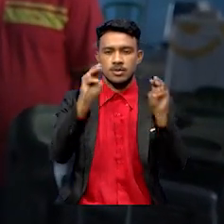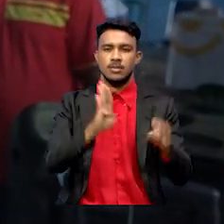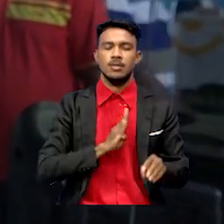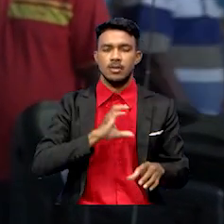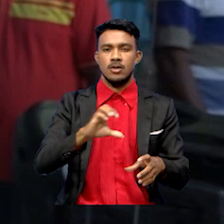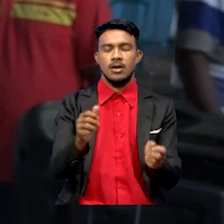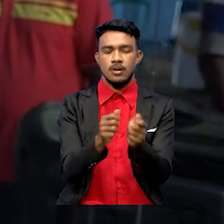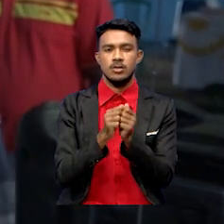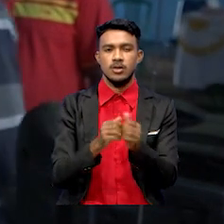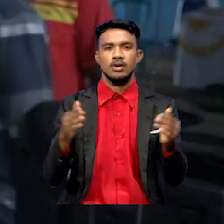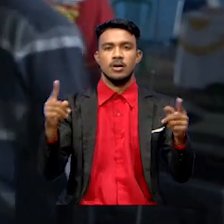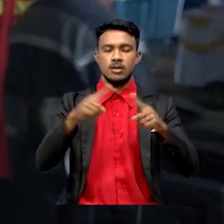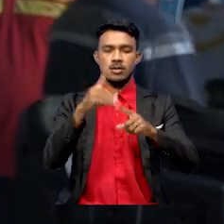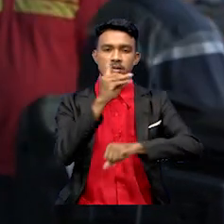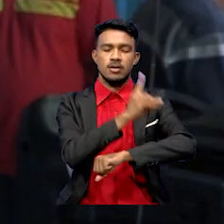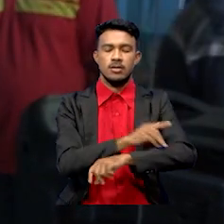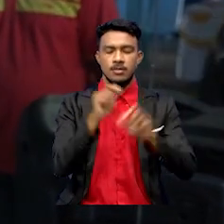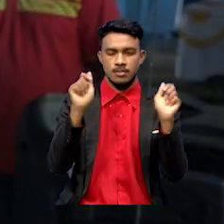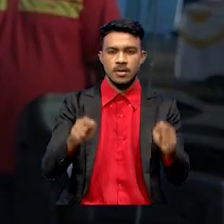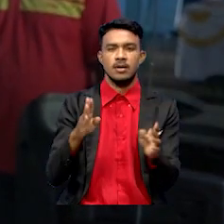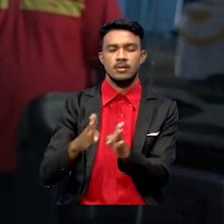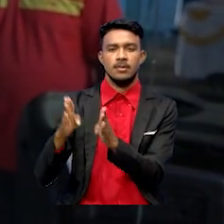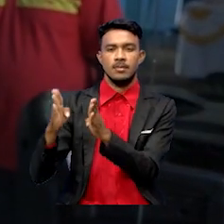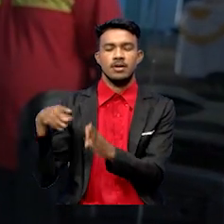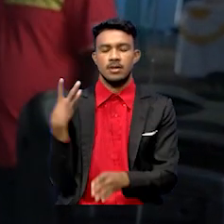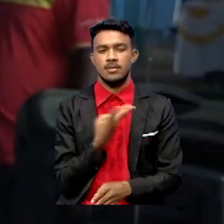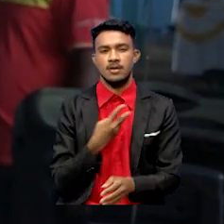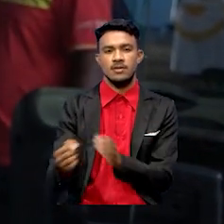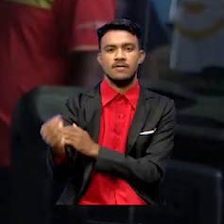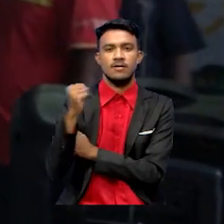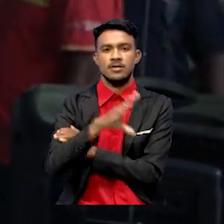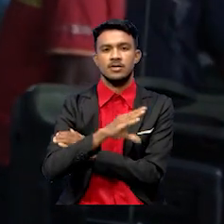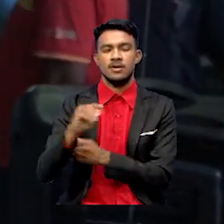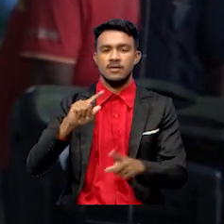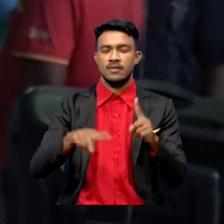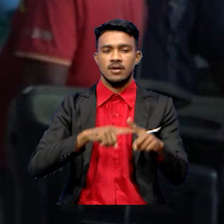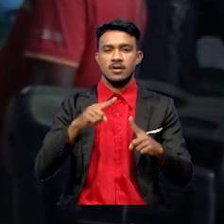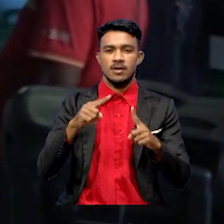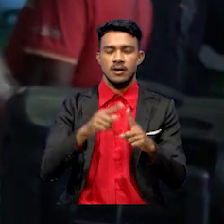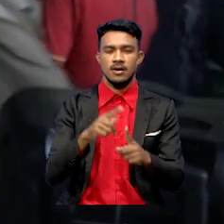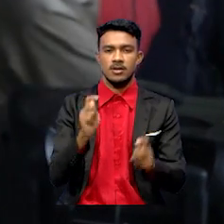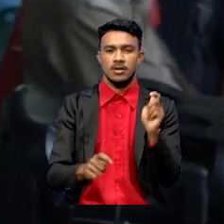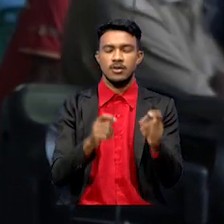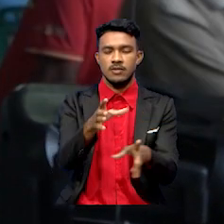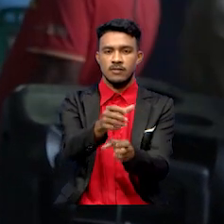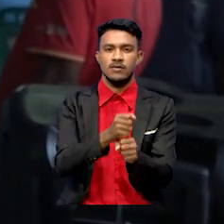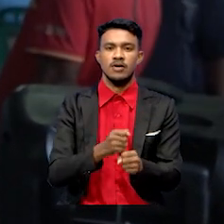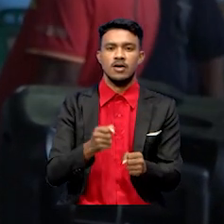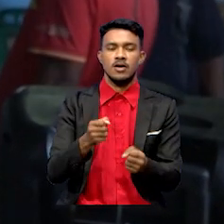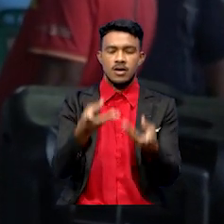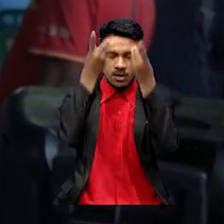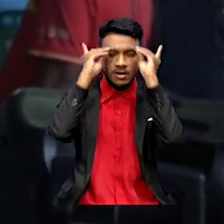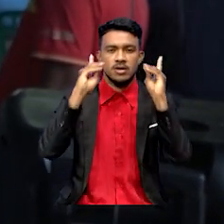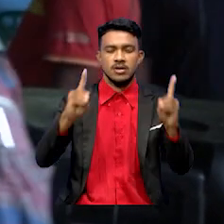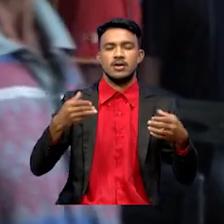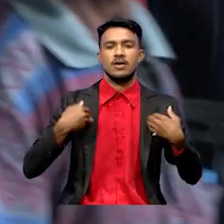que é loron de ohin, para a mim bele prepara a minha força, por isso enquanto o tribunal foti de zão catac, mos segunda ronda de carik, a mim